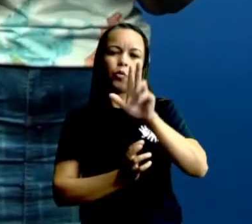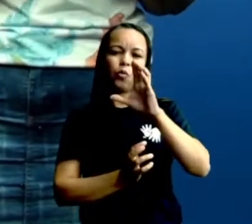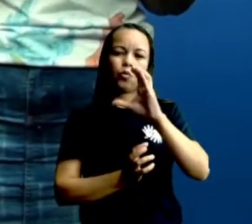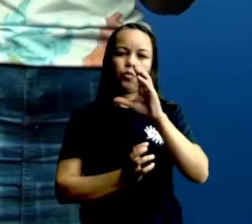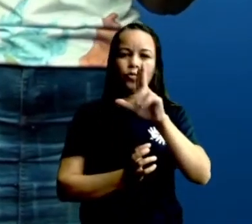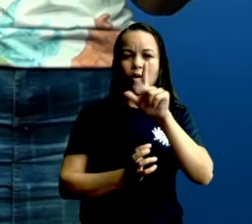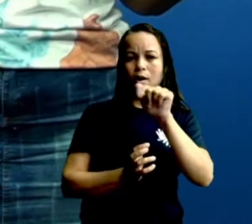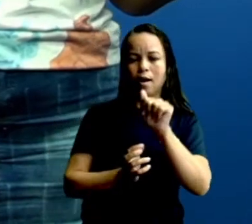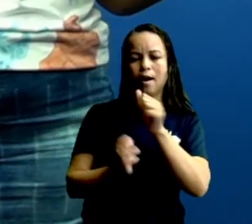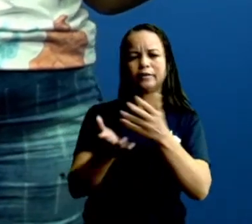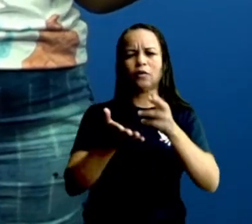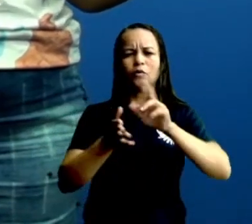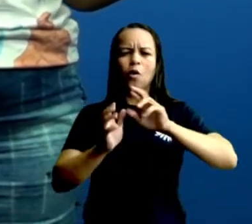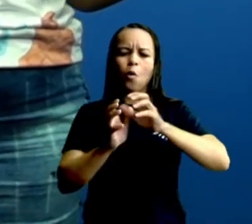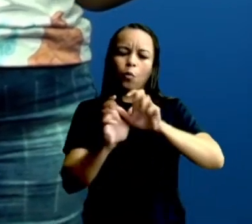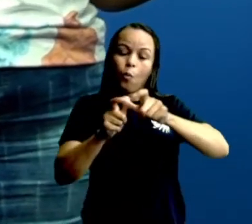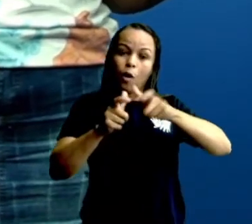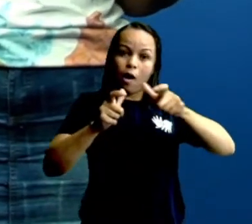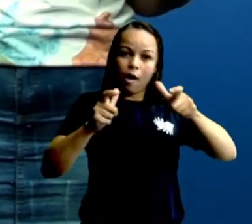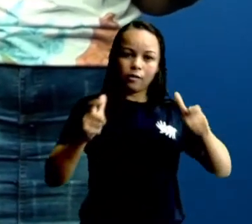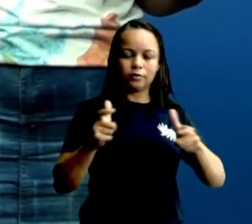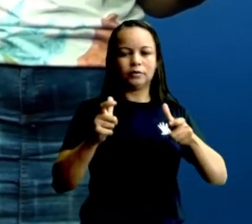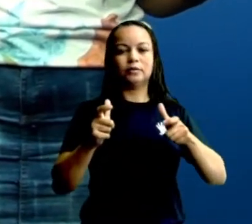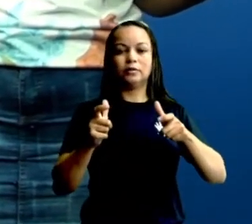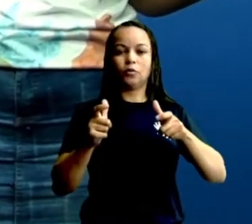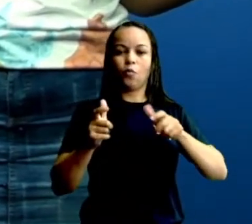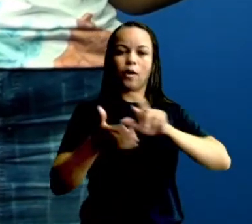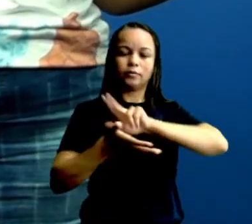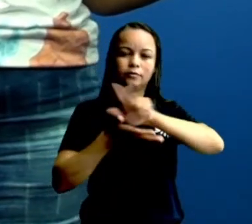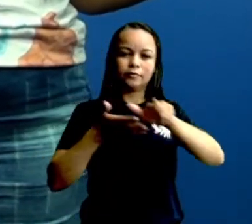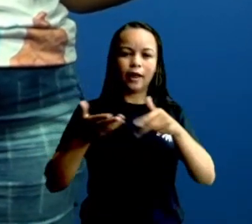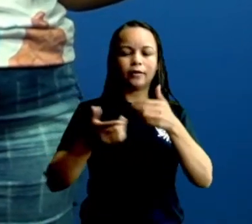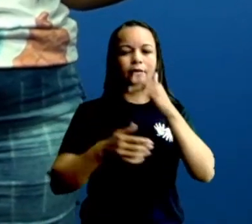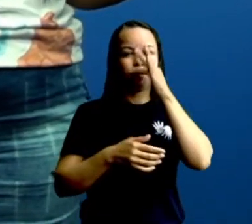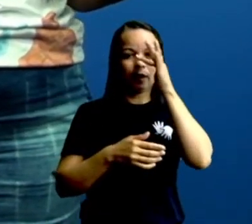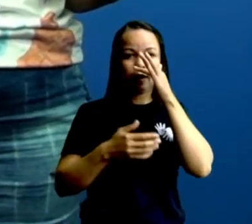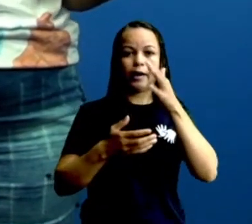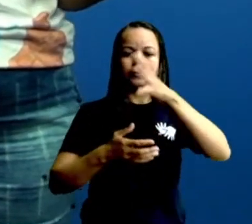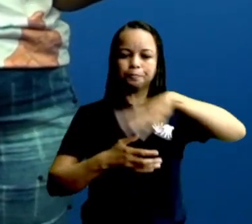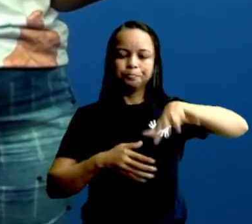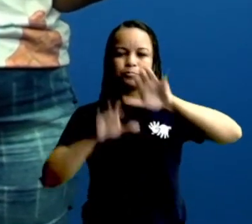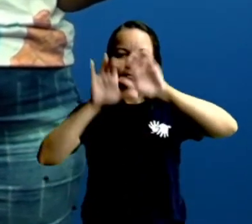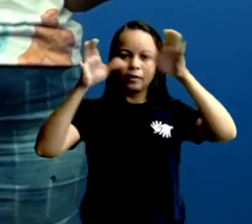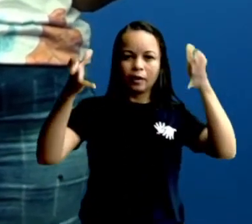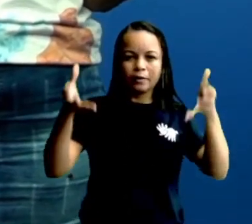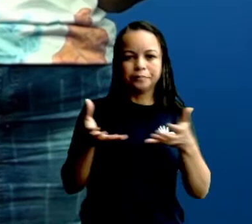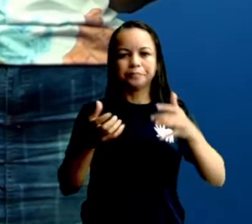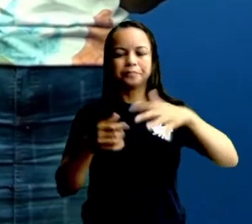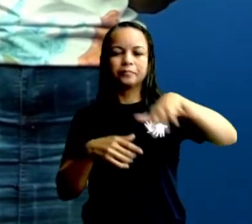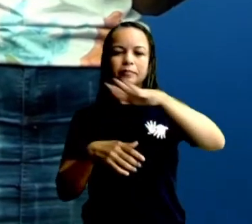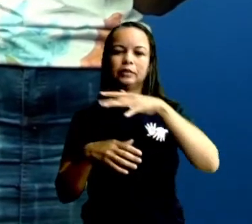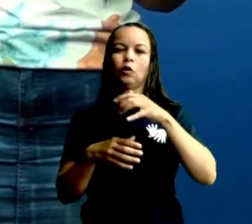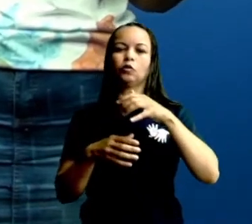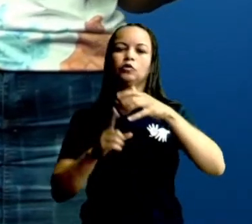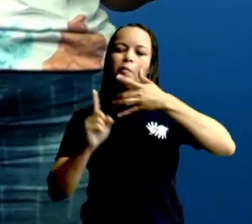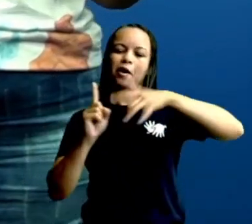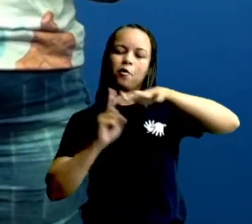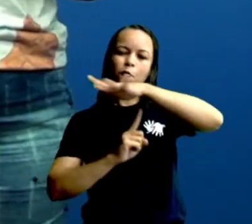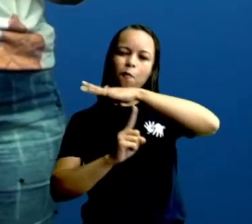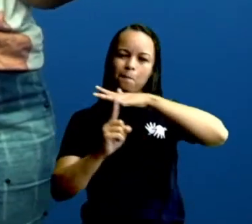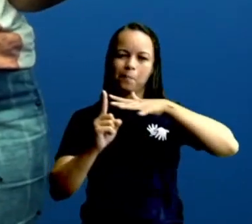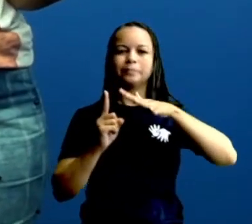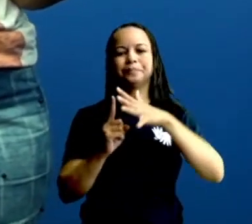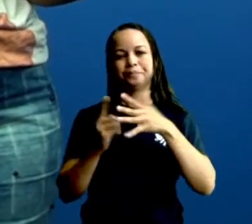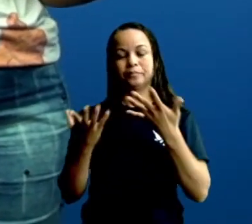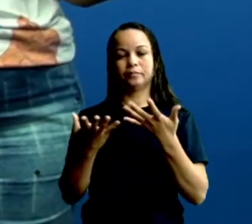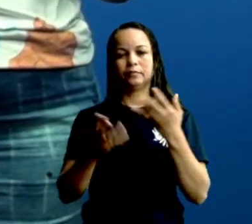gama imensa, uma grande variedade de plantas em nosso ecossistema, em nosso planeta, em nosso meio ambiente.